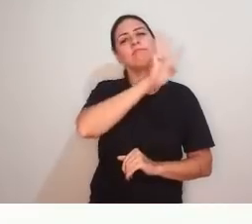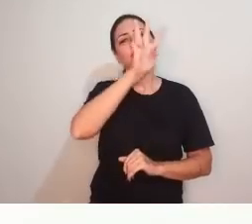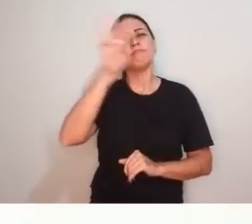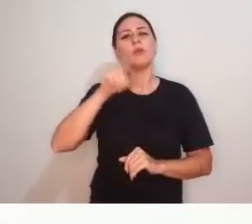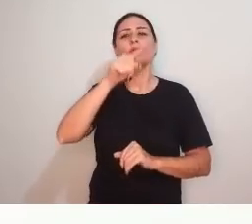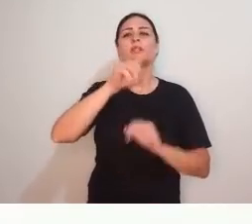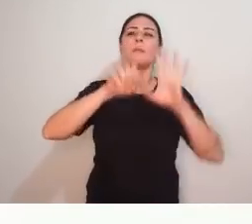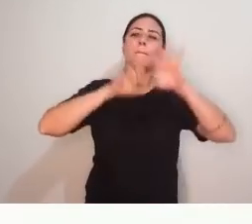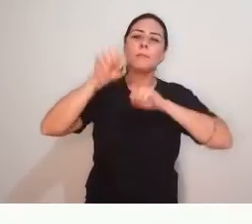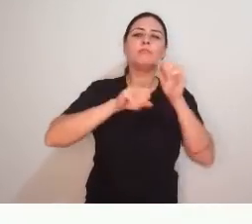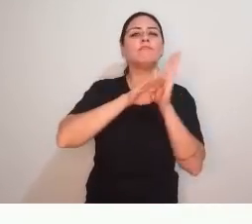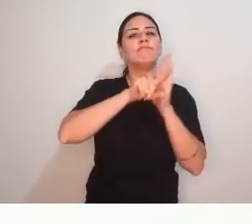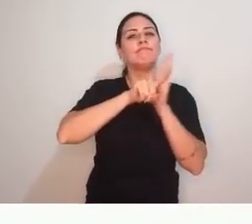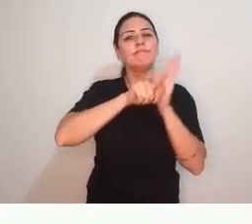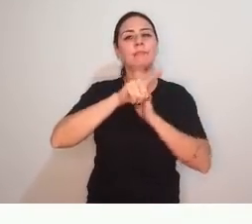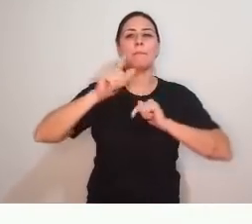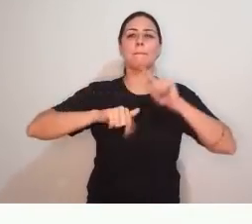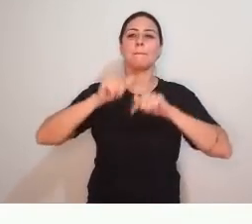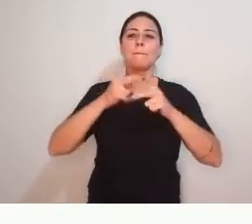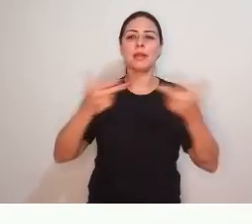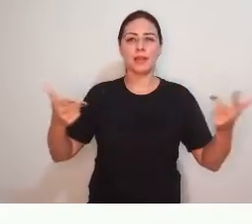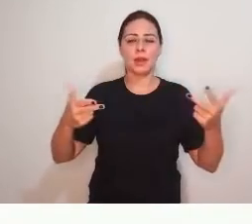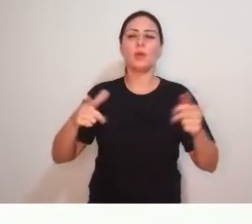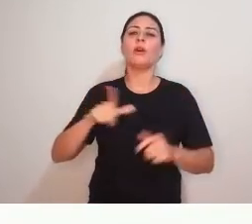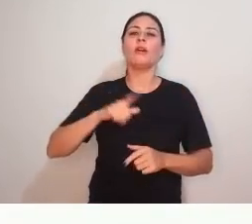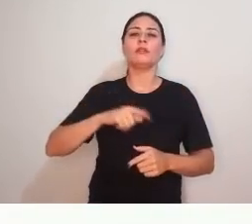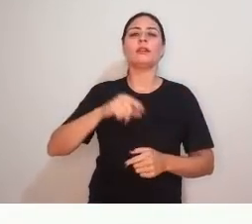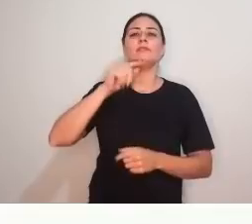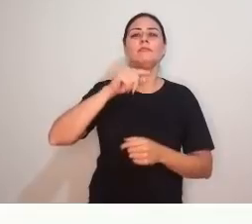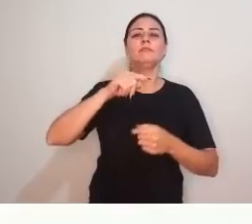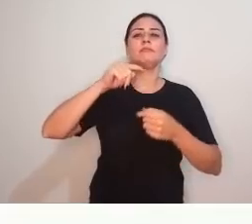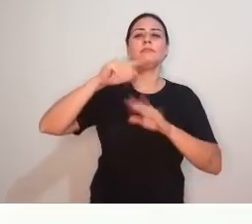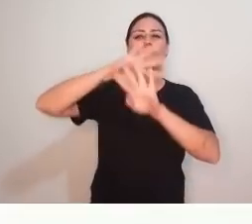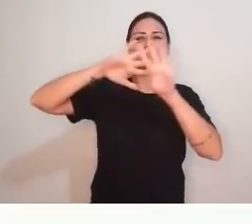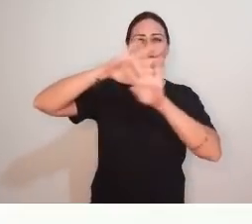tá? Esse aqui é o QR Code para vocês entrarem e fazerem